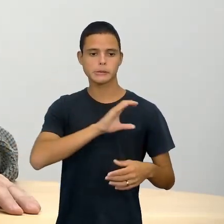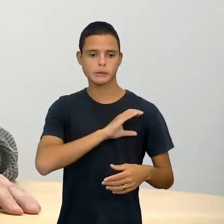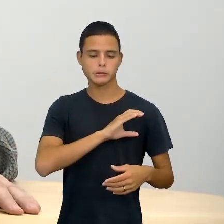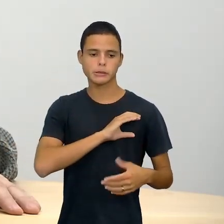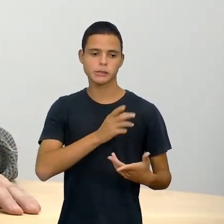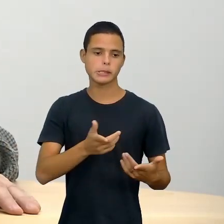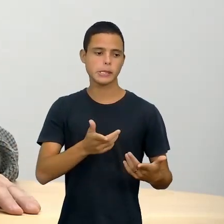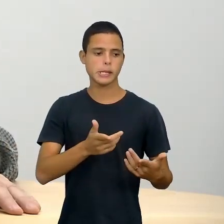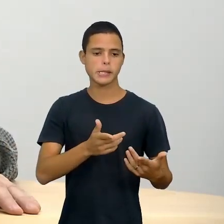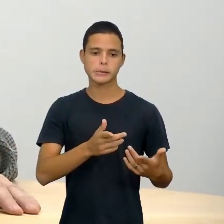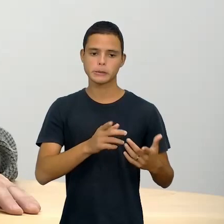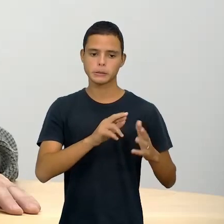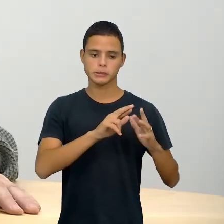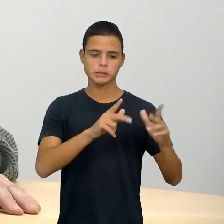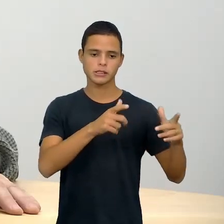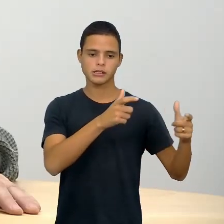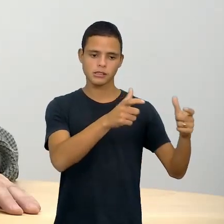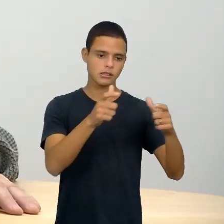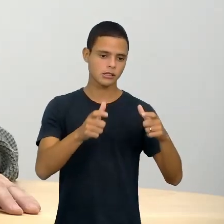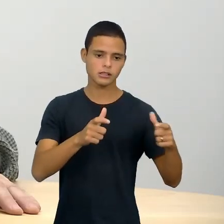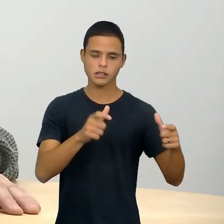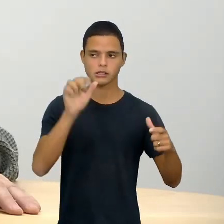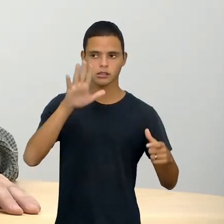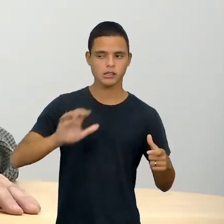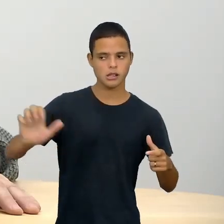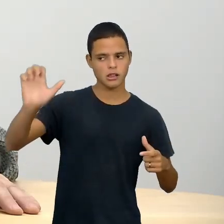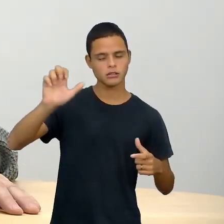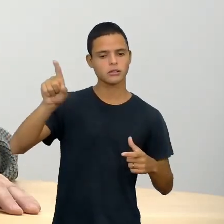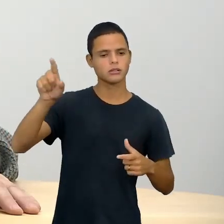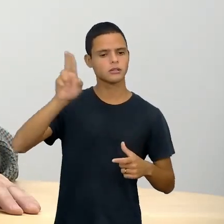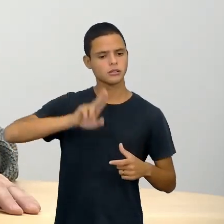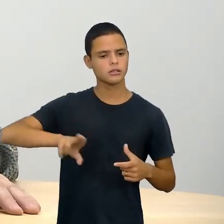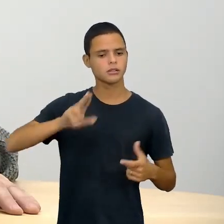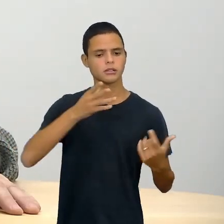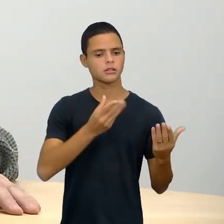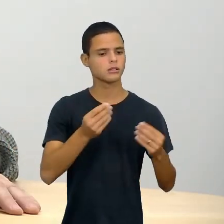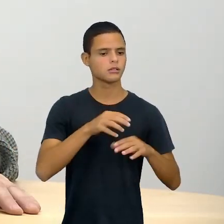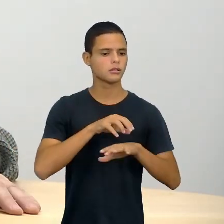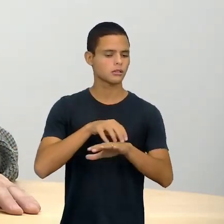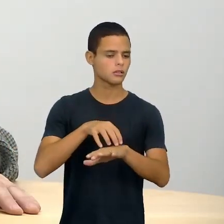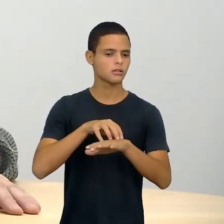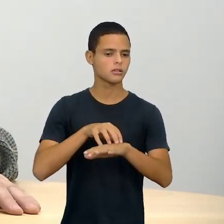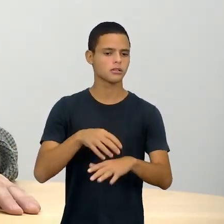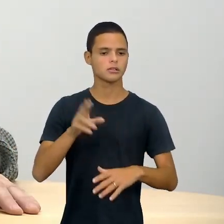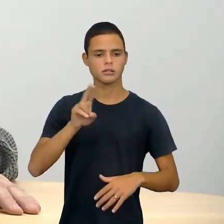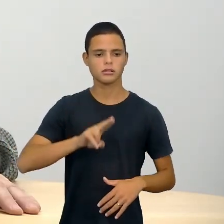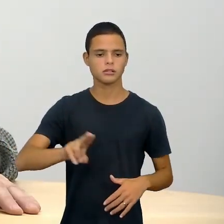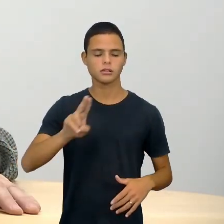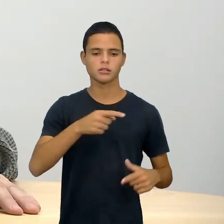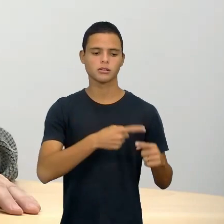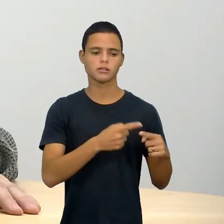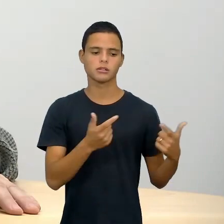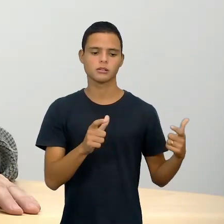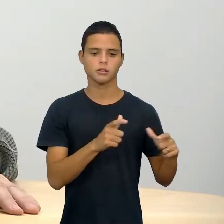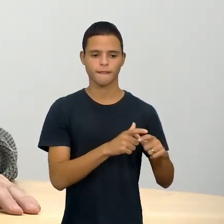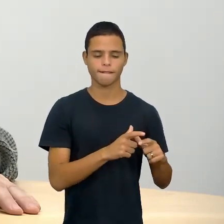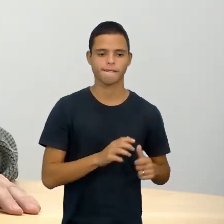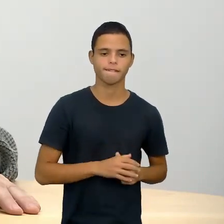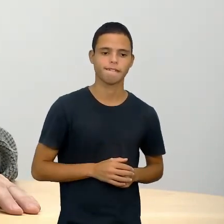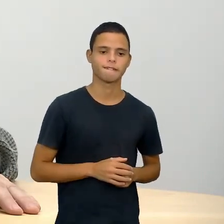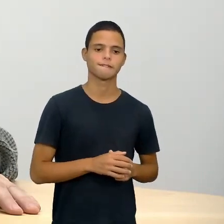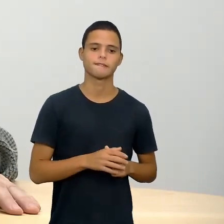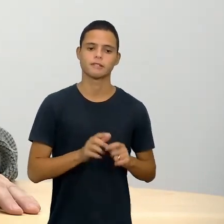Unidos, na Europa. Então, porque o transporte também é muito facilitado. Ele ocupa menos espaço, né? Mas